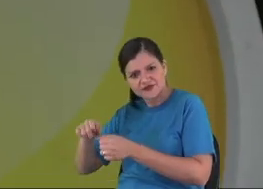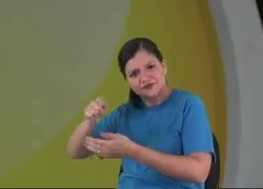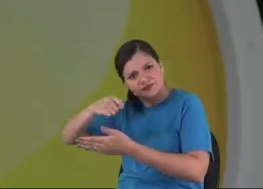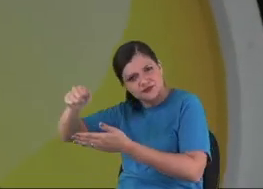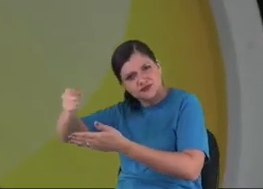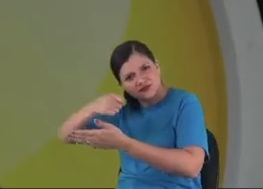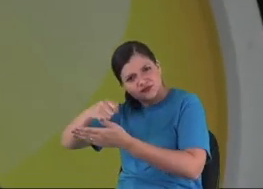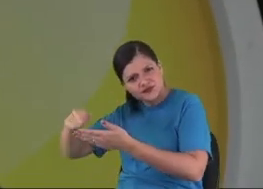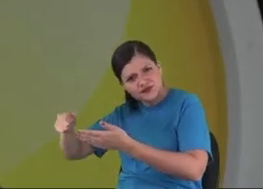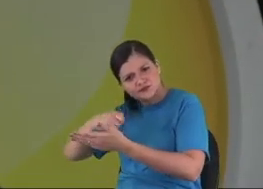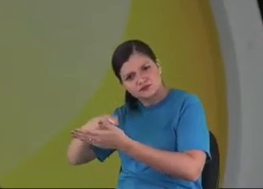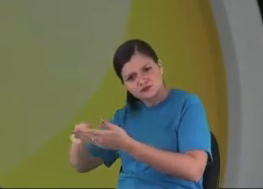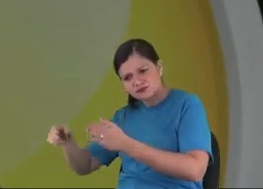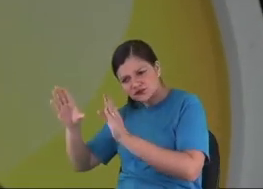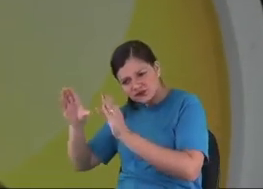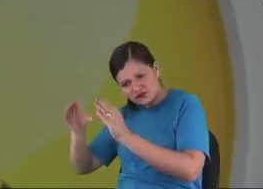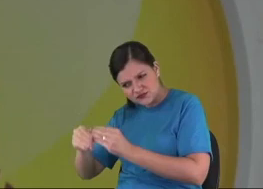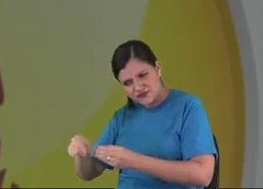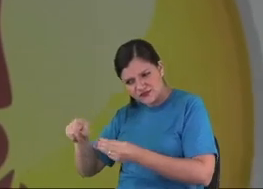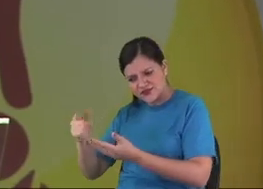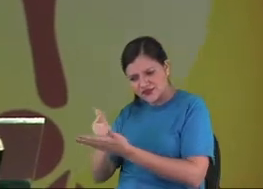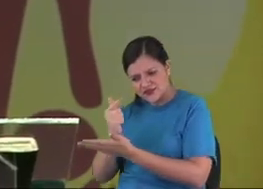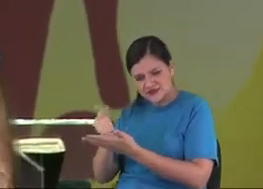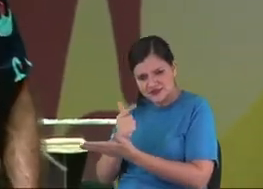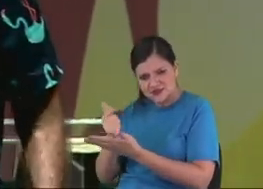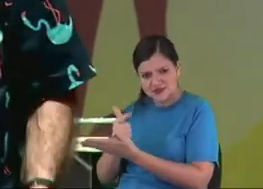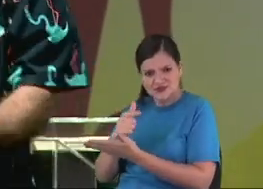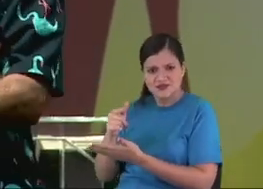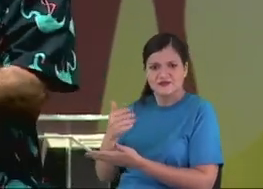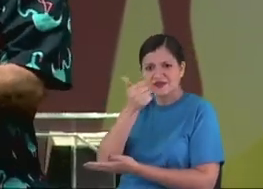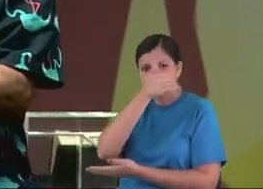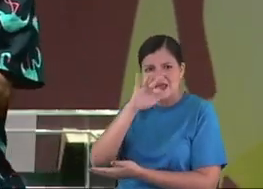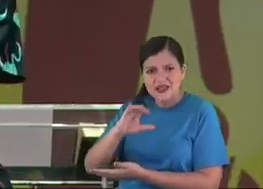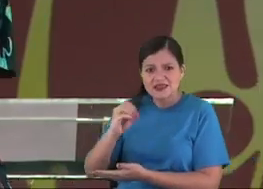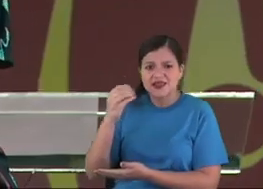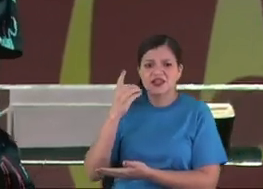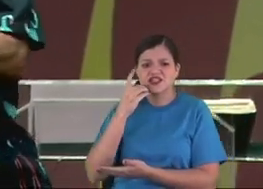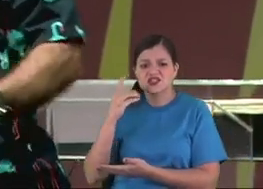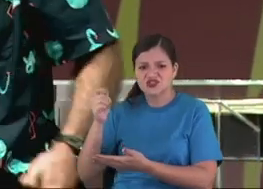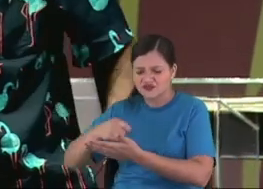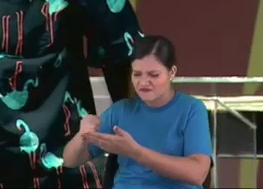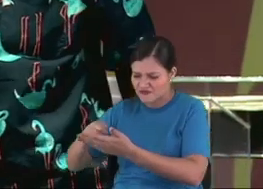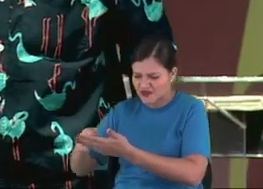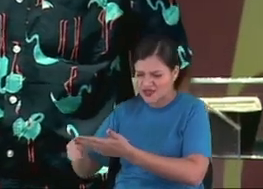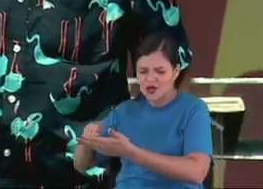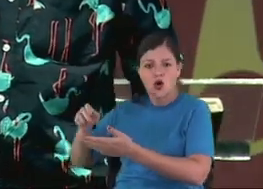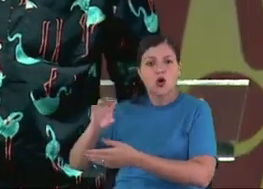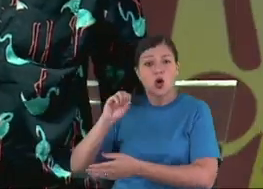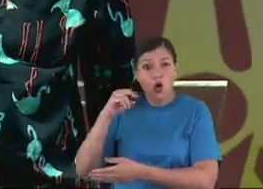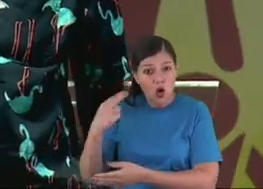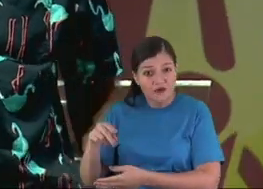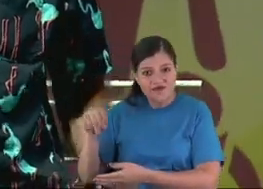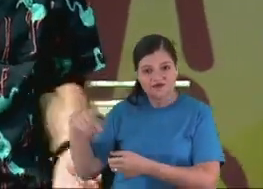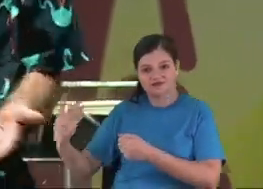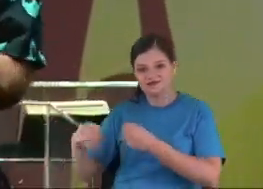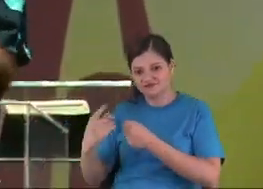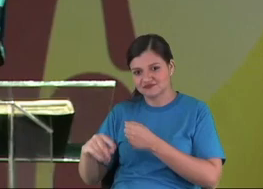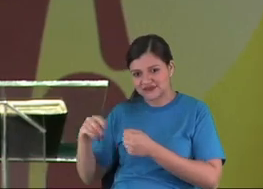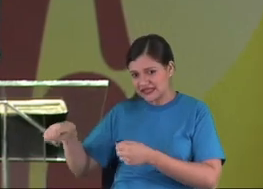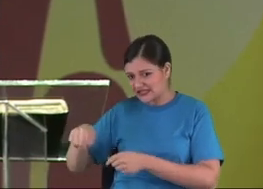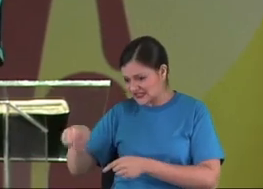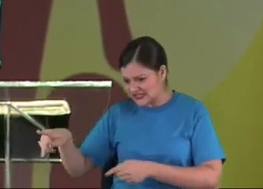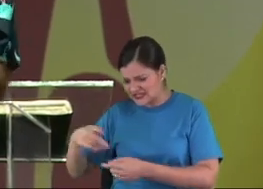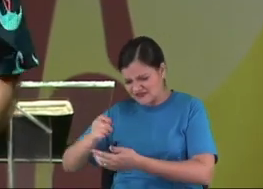redação, um resumo desse livro. Eu te dou 10 dias para você terminar. E você vai me apresentar ou você leva uma surra. Né? Aí eles